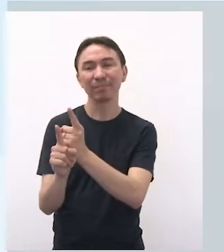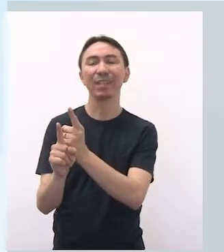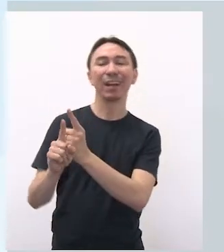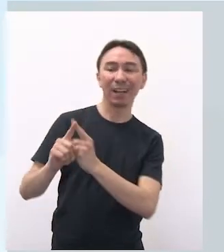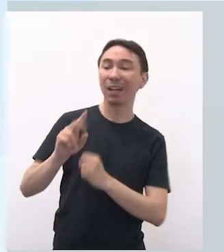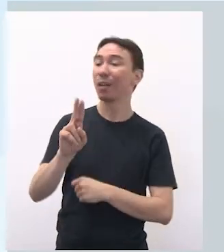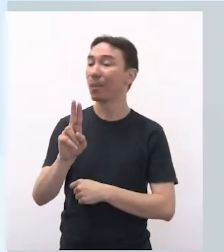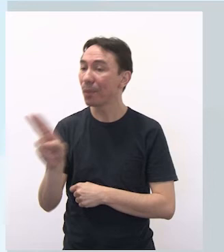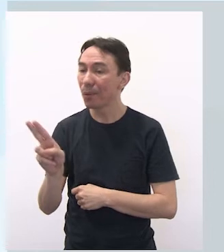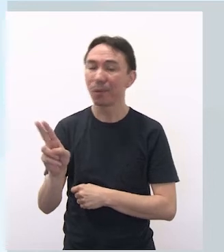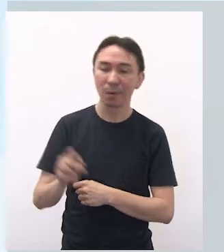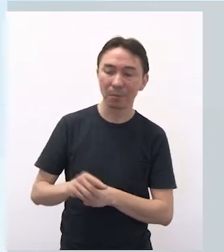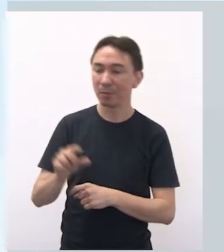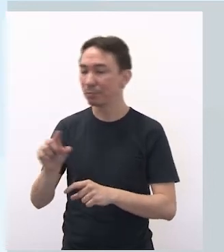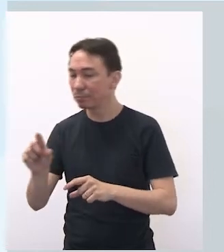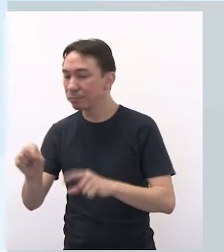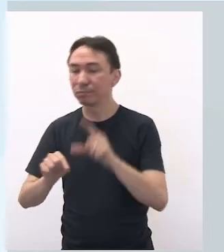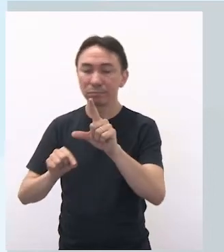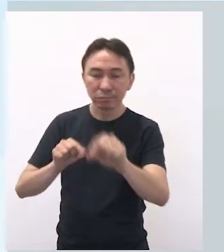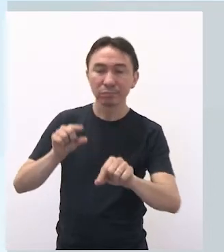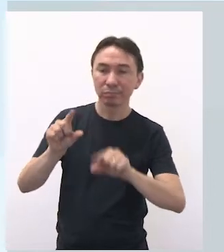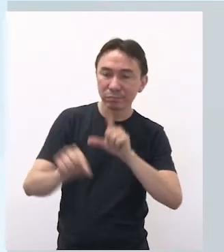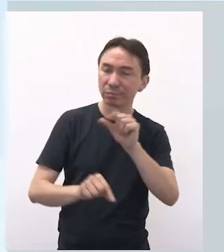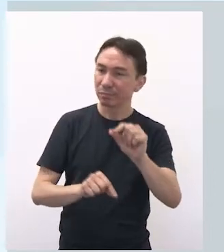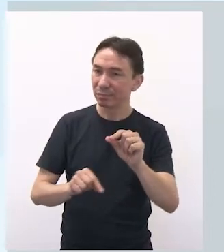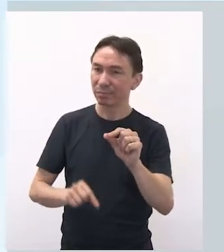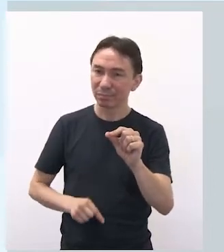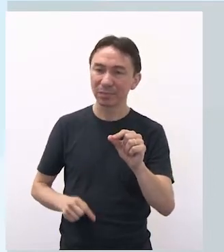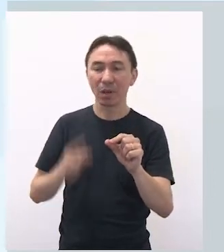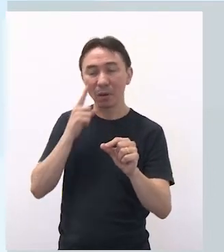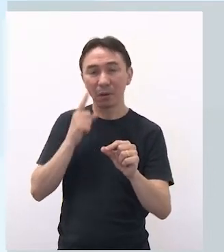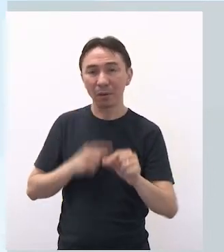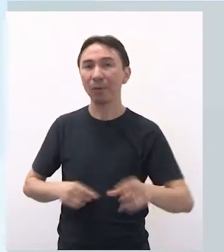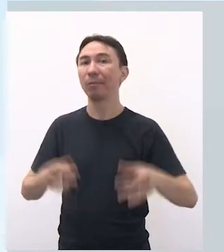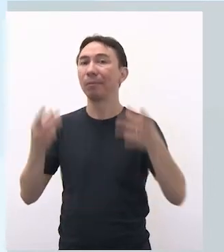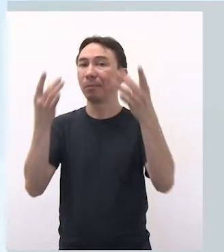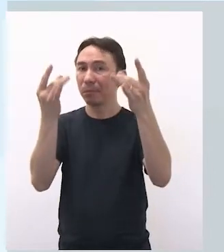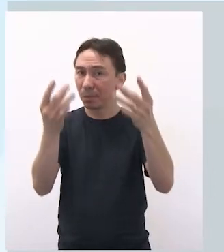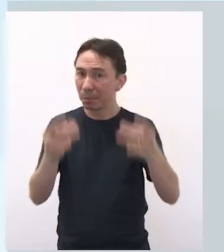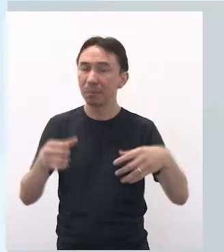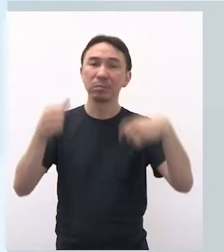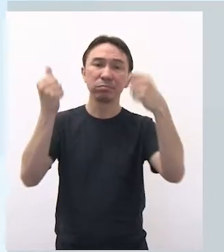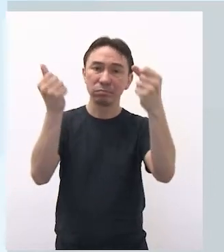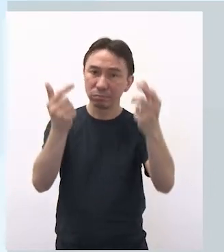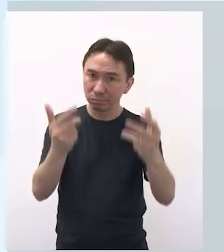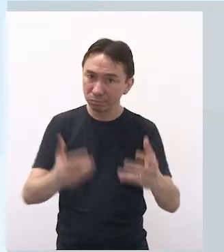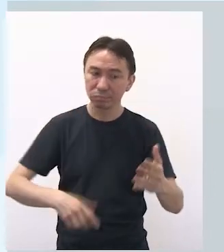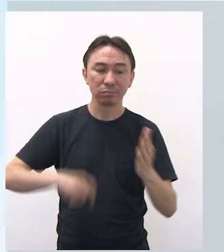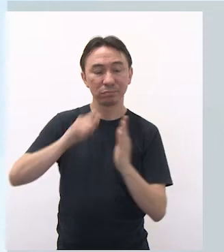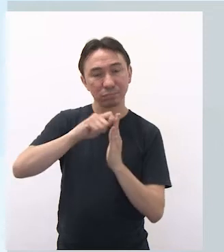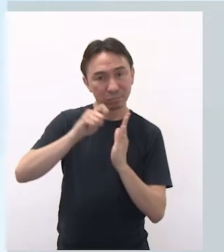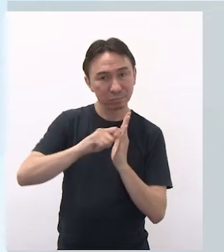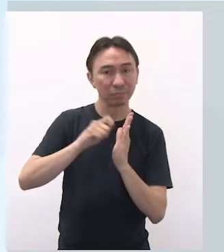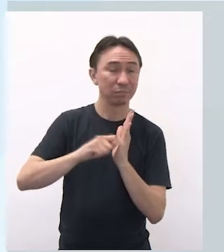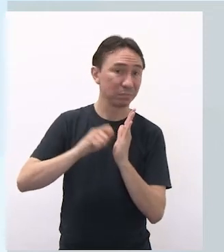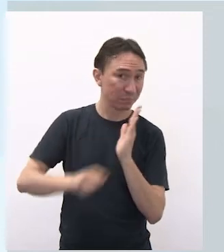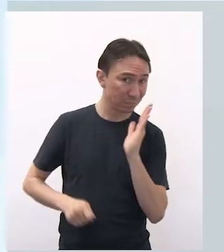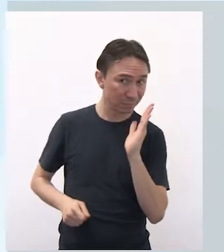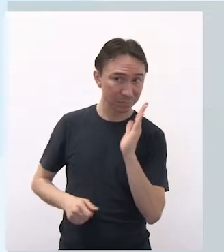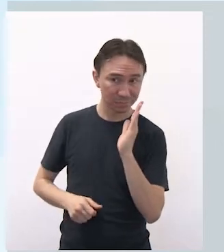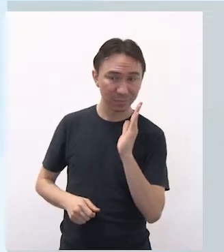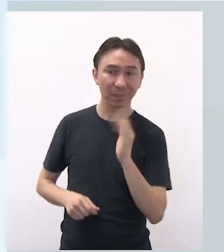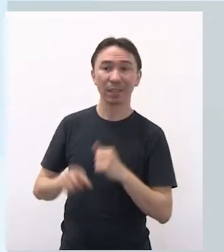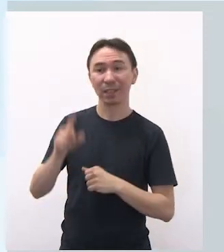vai selecionar, o meu aluno vai descrever, o meu aluno vai registrar, ele vai listar. Então, eu estou dentro